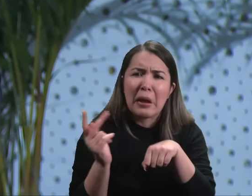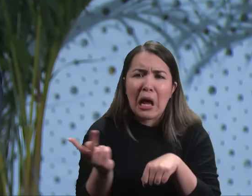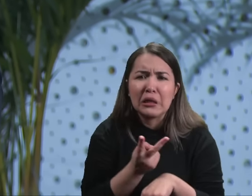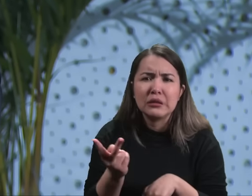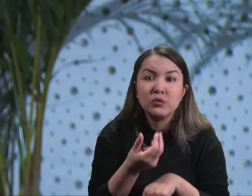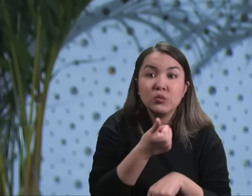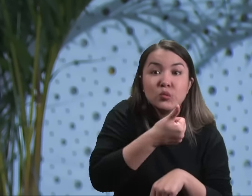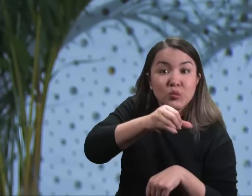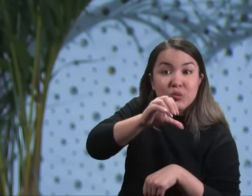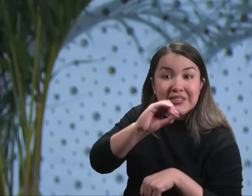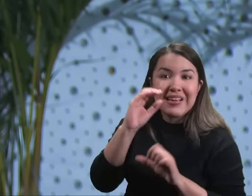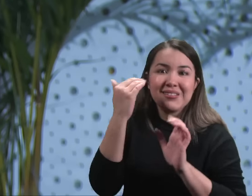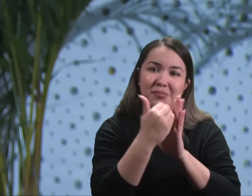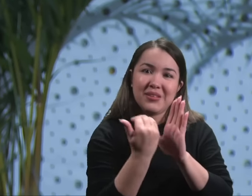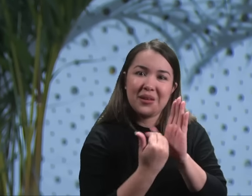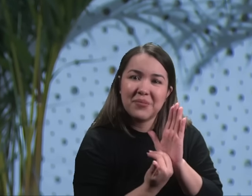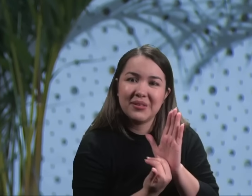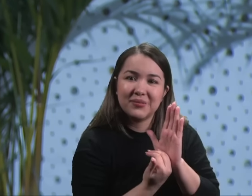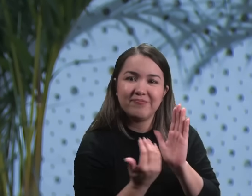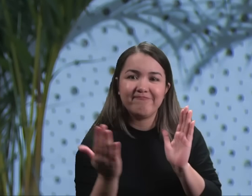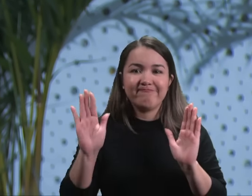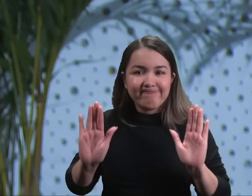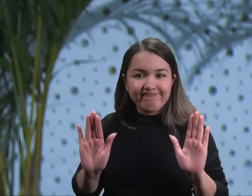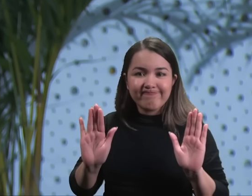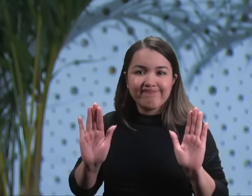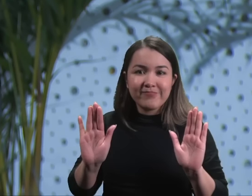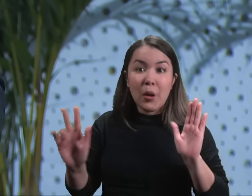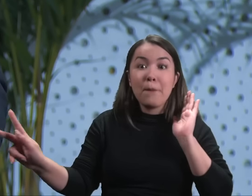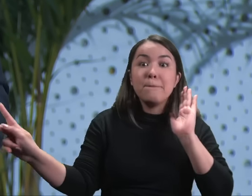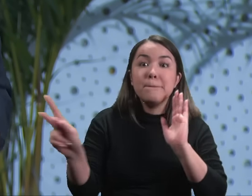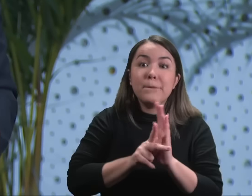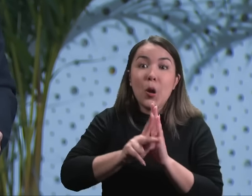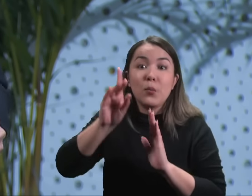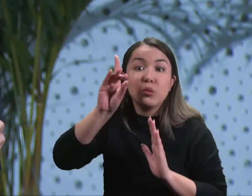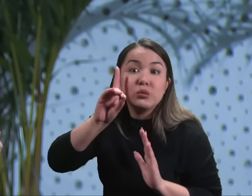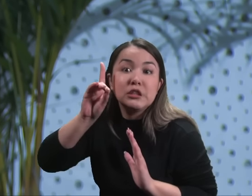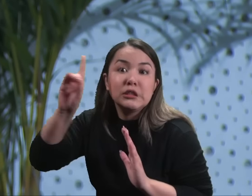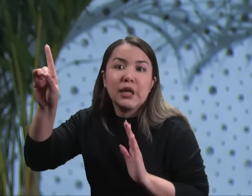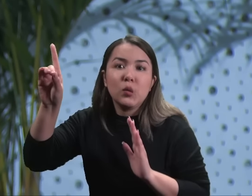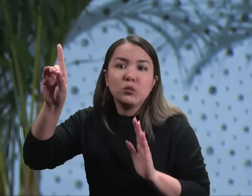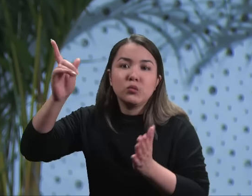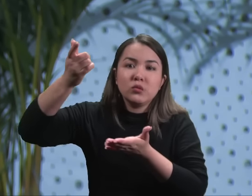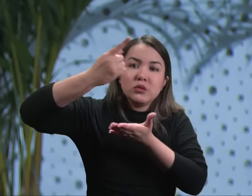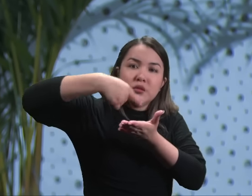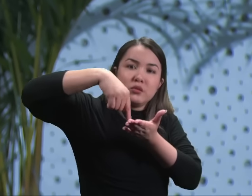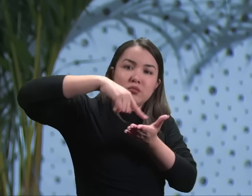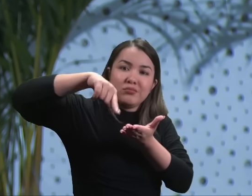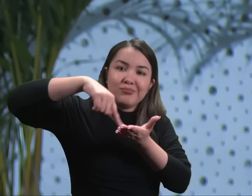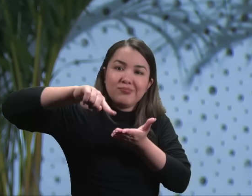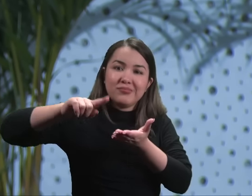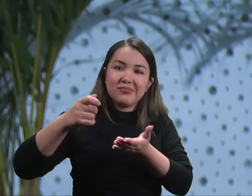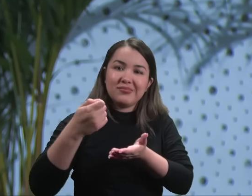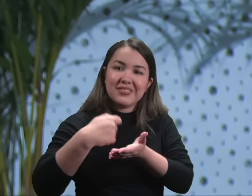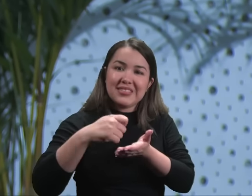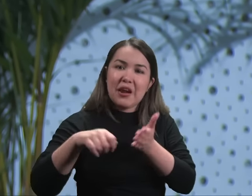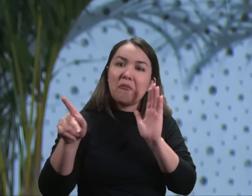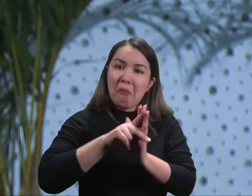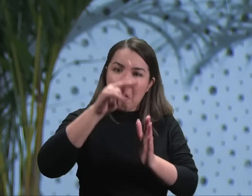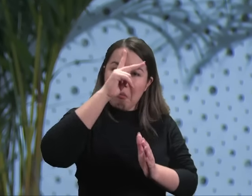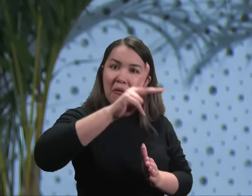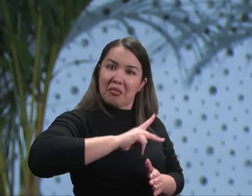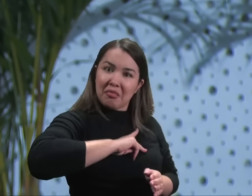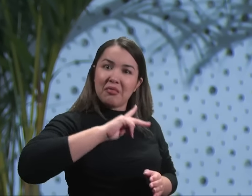da lei de Deus escritas pelo próprio Dedo de Deus